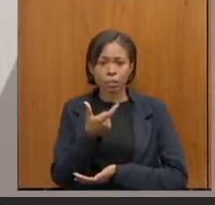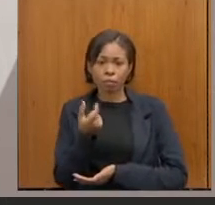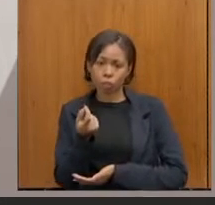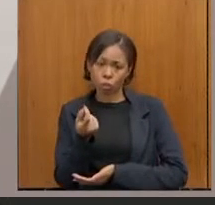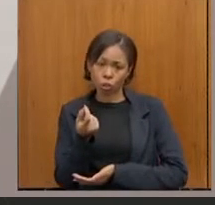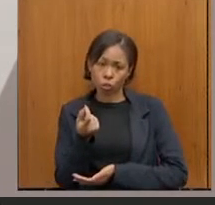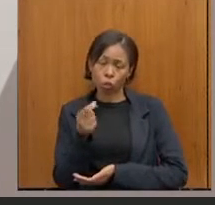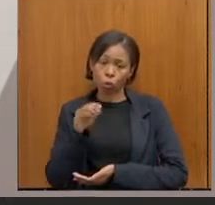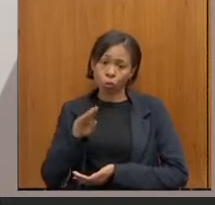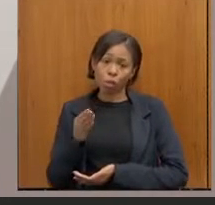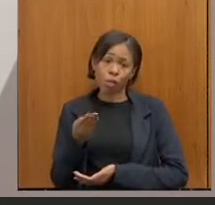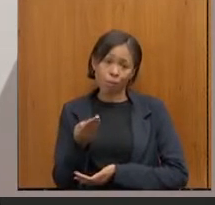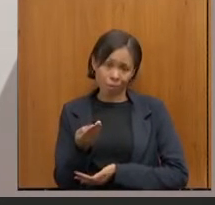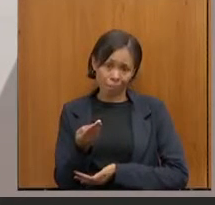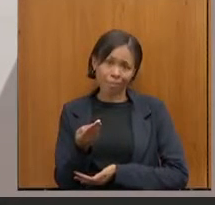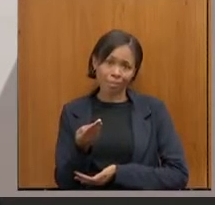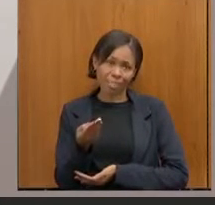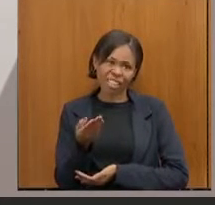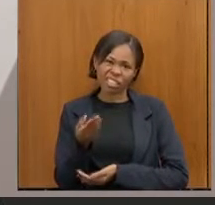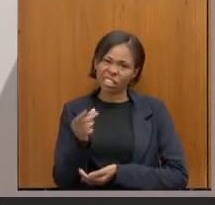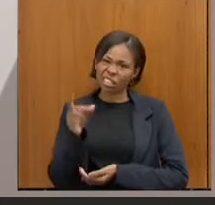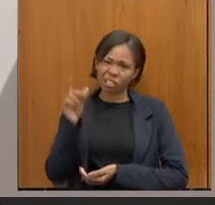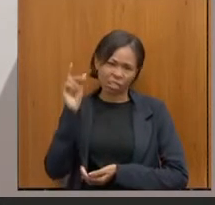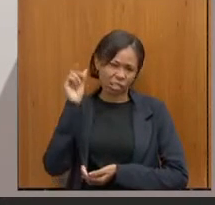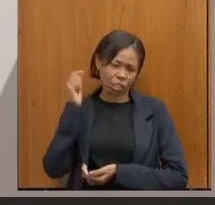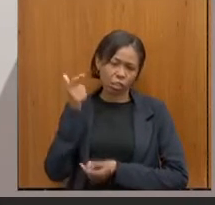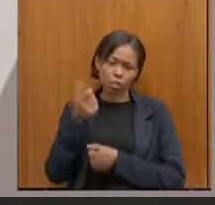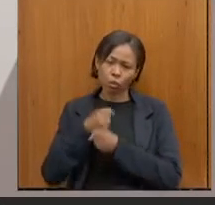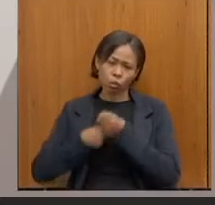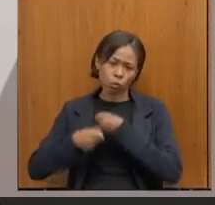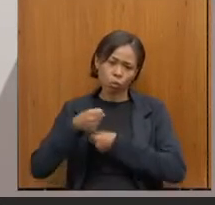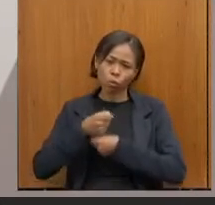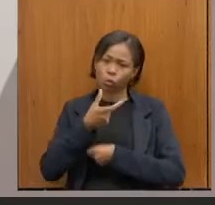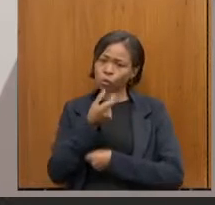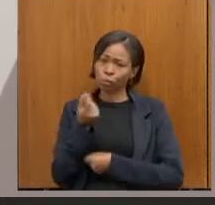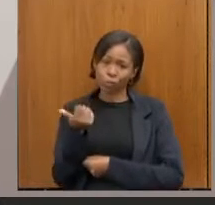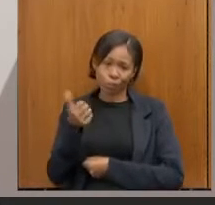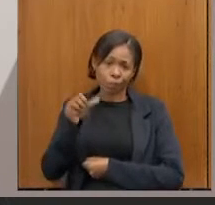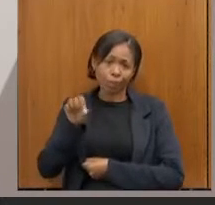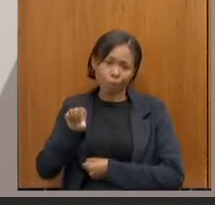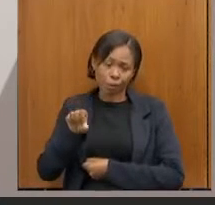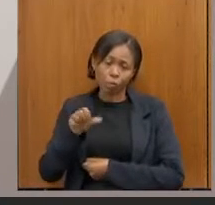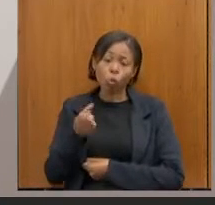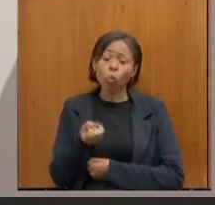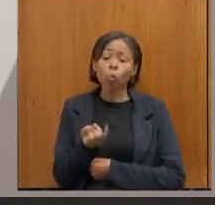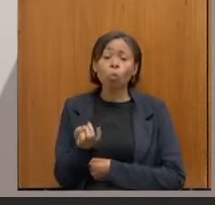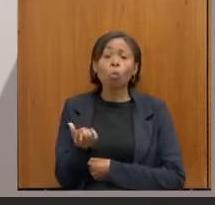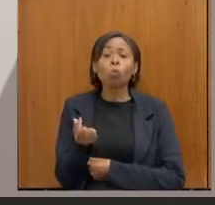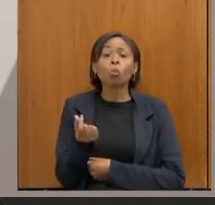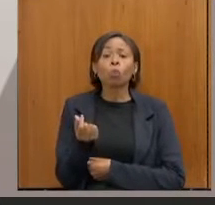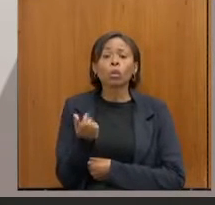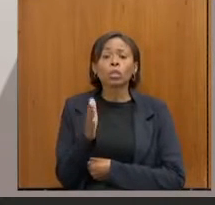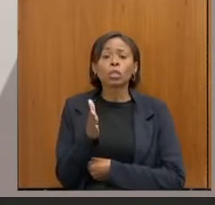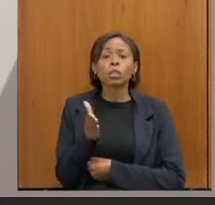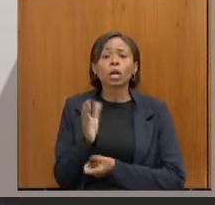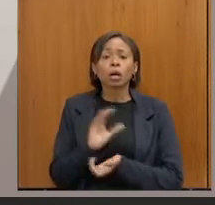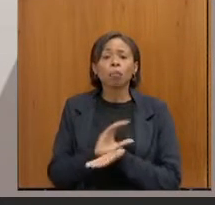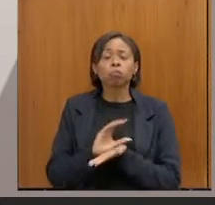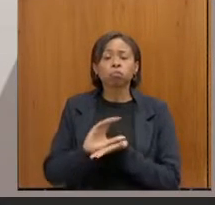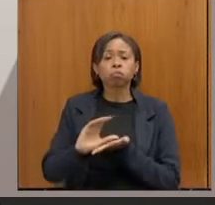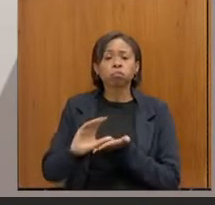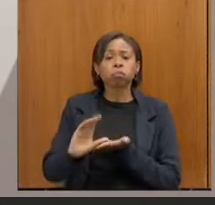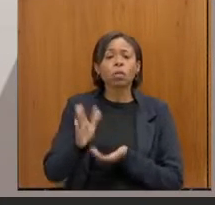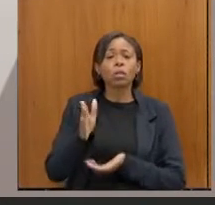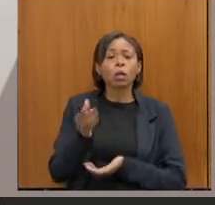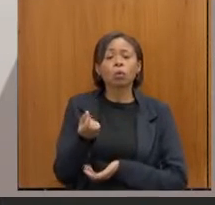investimentos né eles são desde 2019 e saber quantos deles já se realizaram o dentro desse daí qualquer perspectiva de